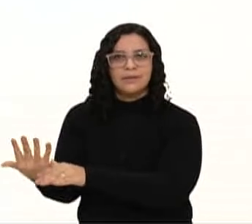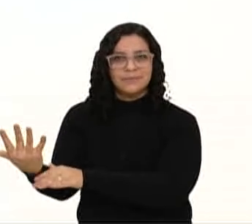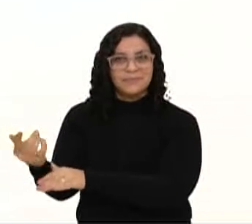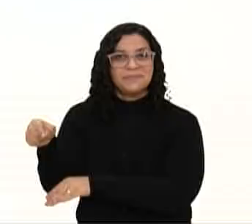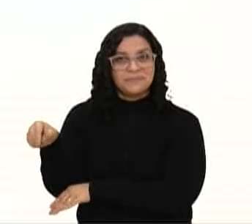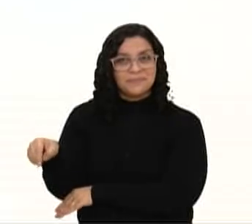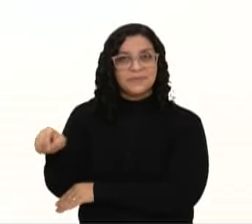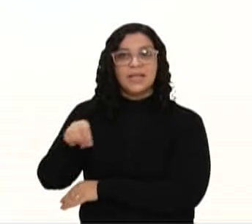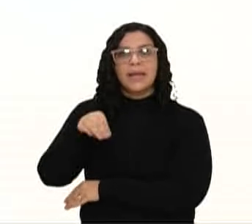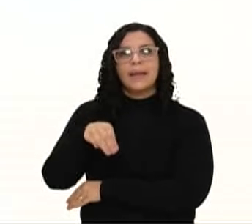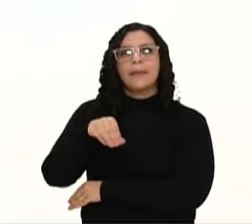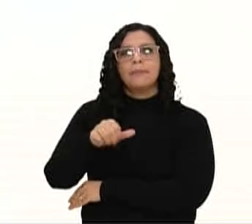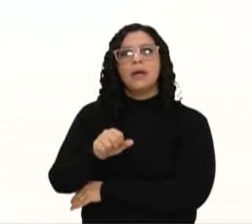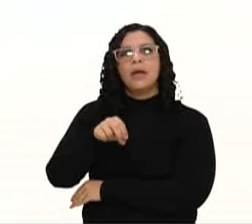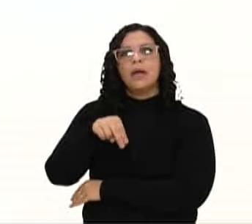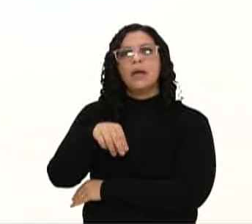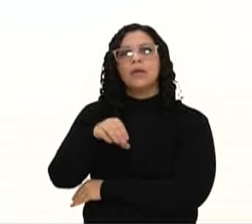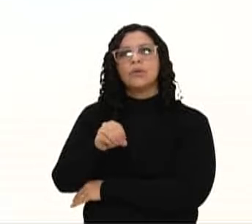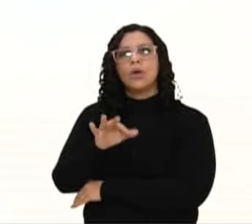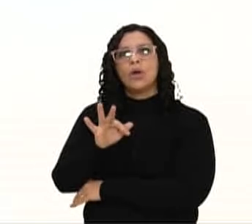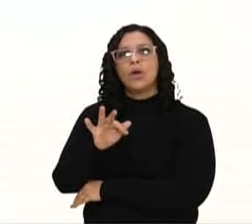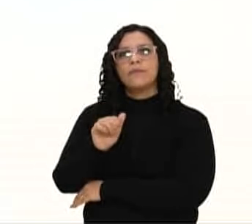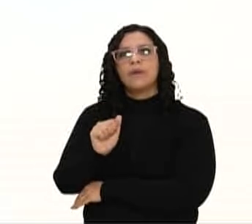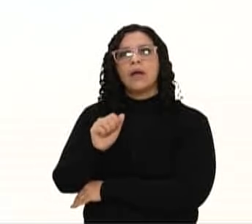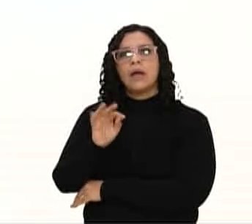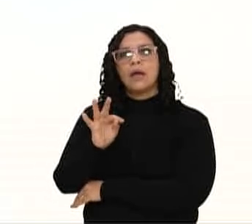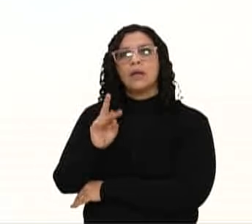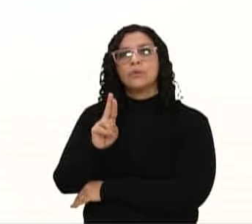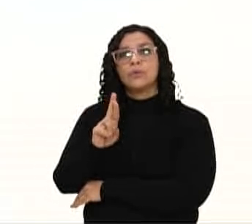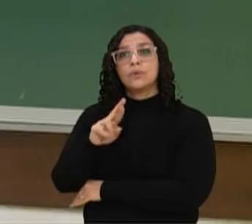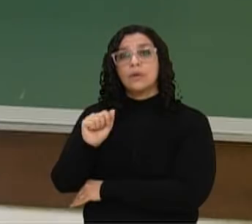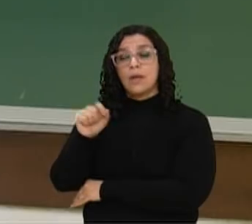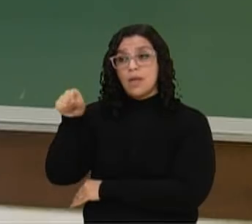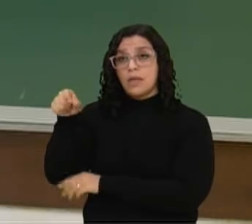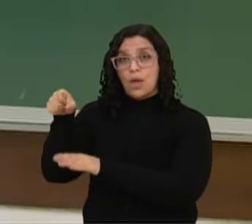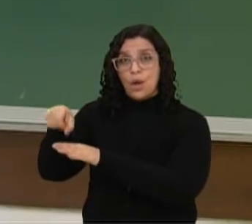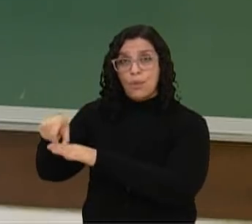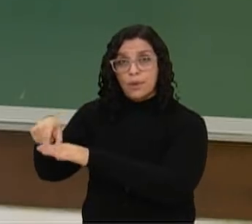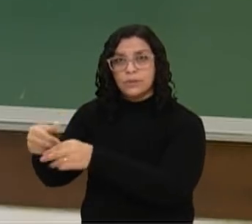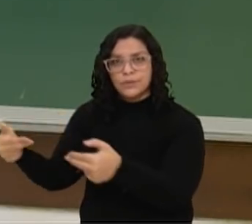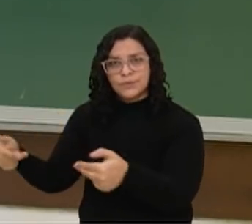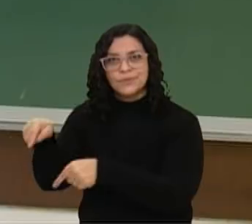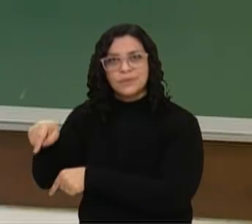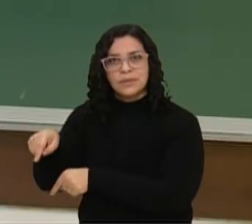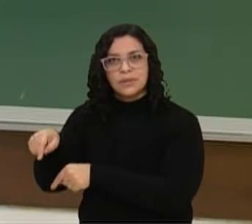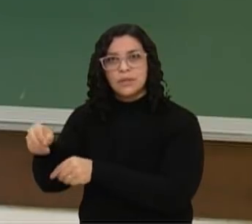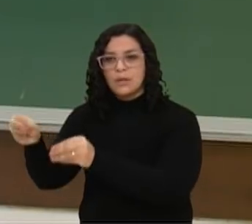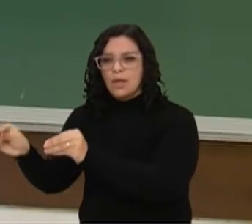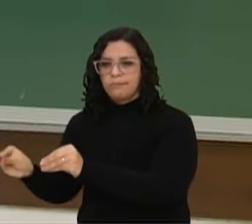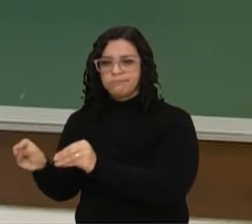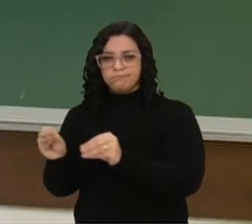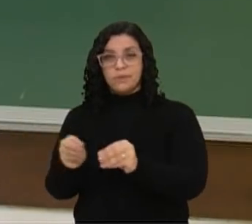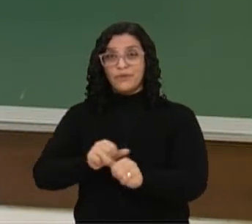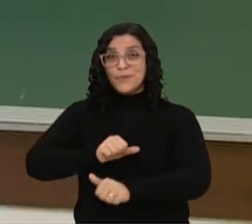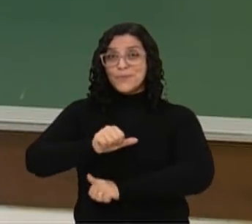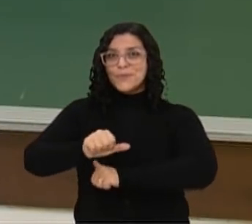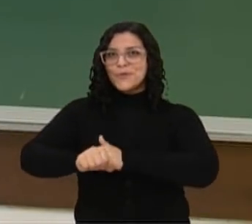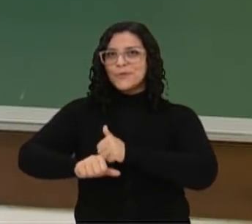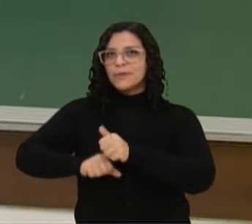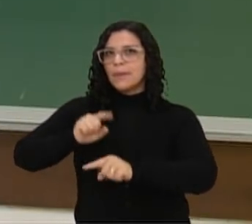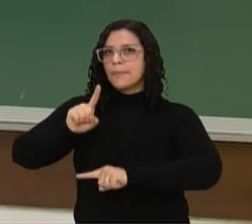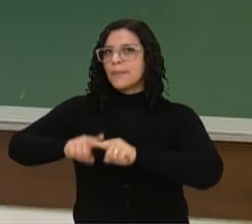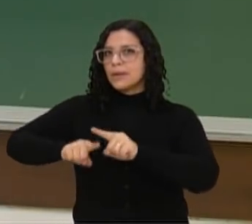a manufatura? É transformar produtos da agricultura ali, né? Produtos que